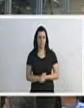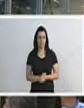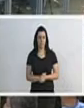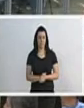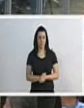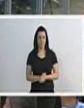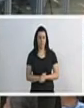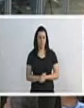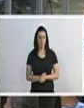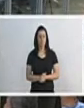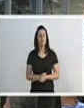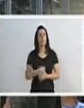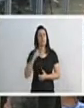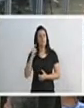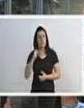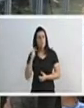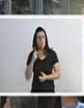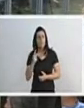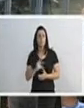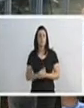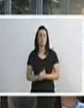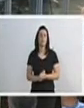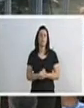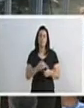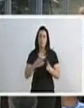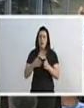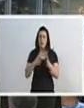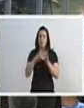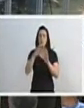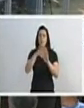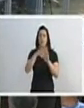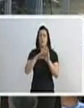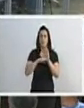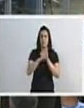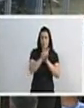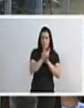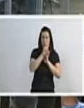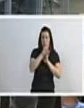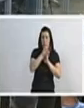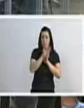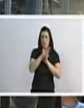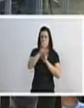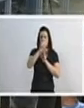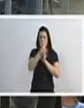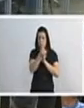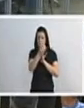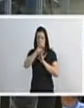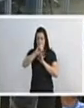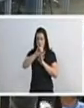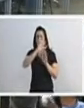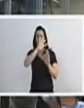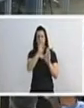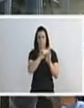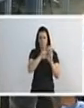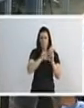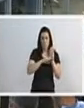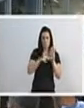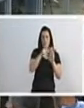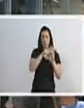Tá. Senhores vereadores, o vereador encaminha pela ordem também o requerimento 1460 para a inclusão na ordem do dia dos projetos